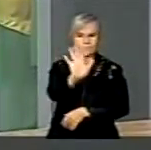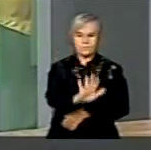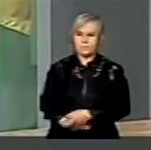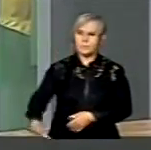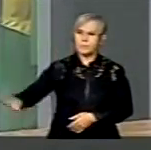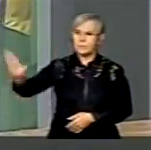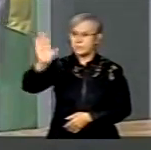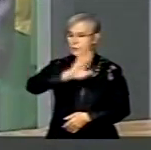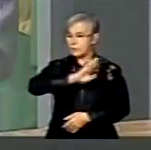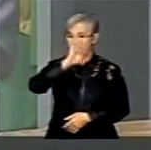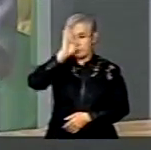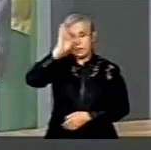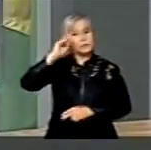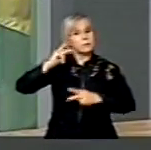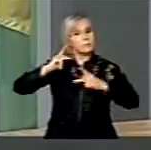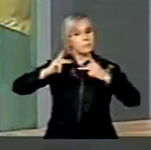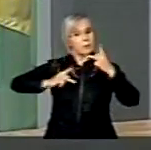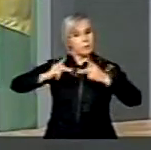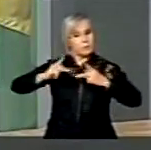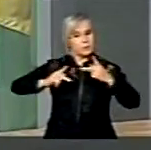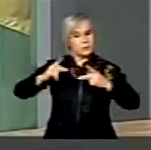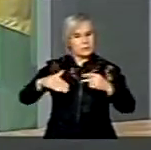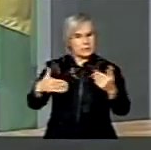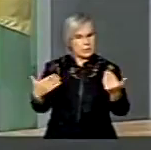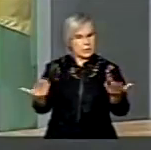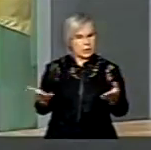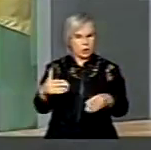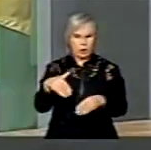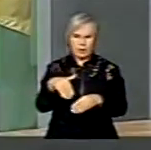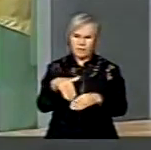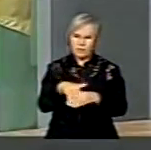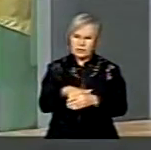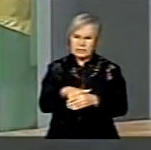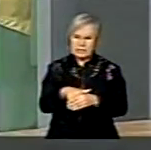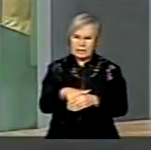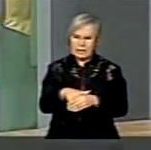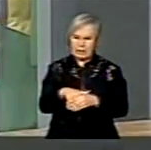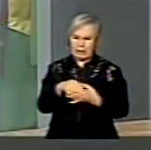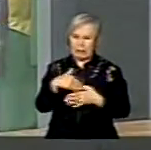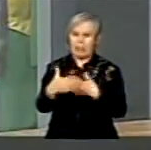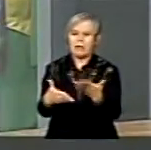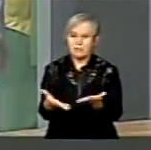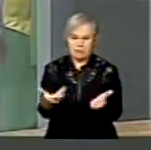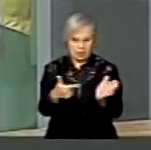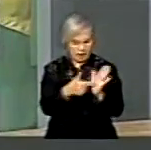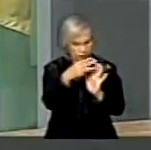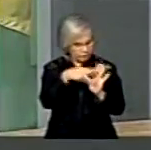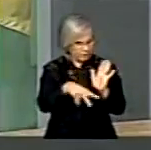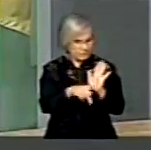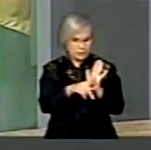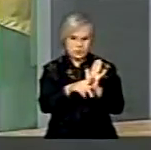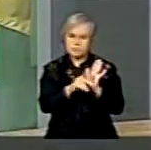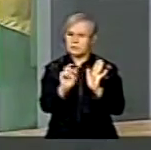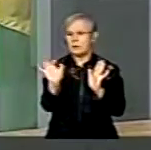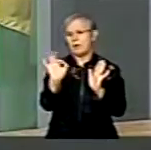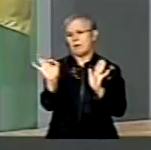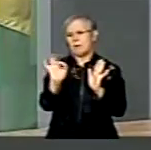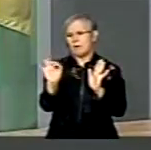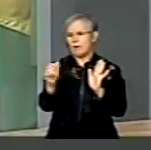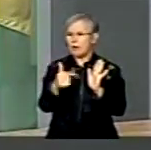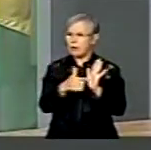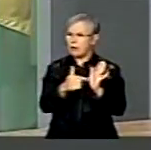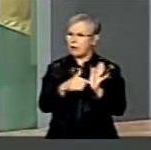principalmente o cenário político, e votar de forma assodada essa medida provisória, que ainda não corre risco